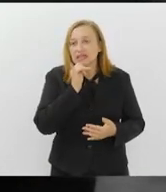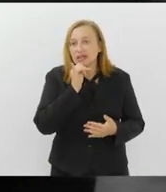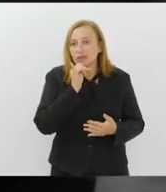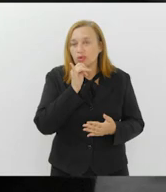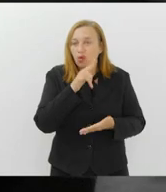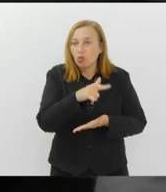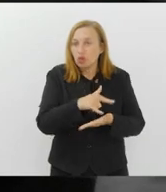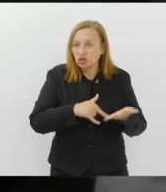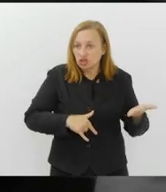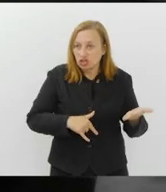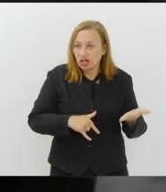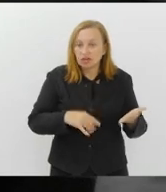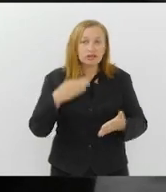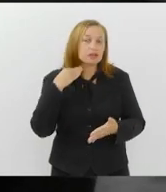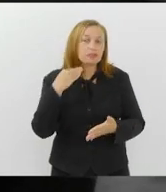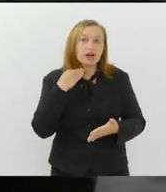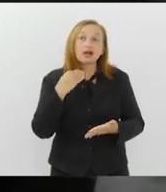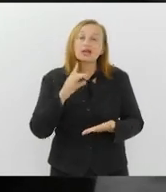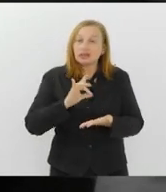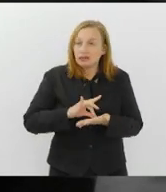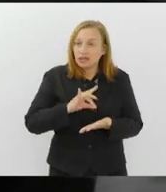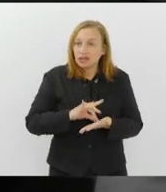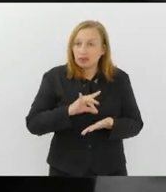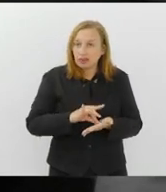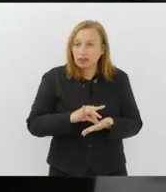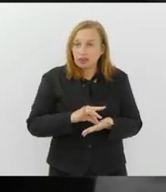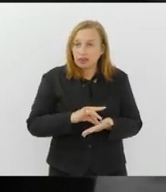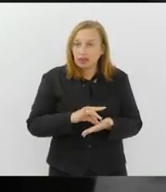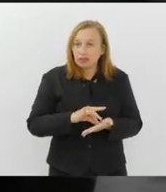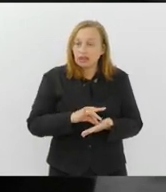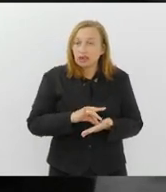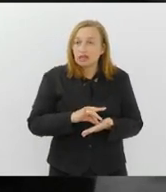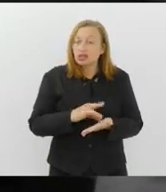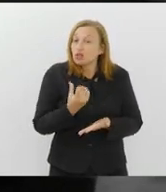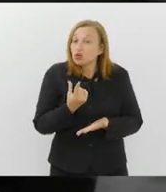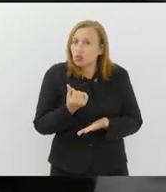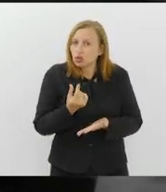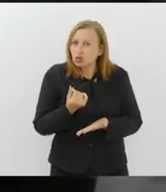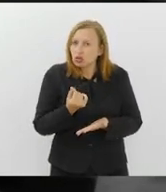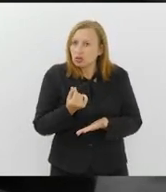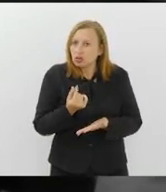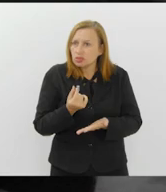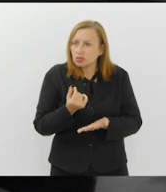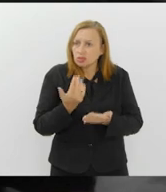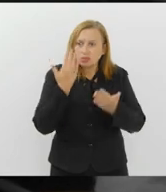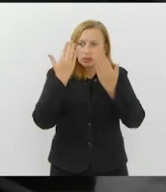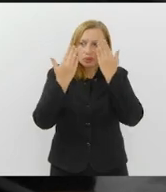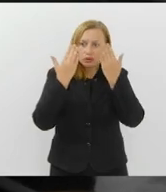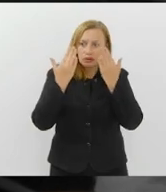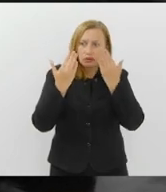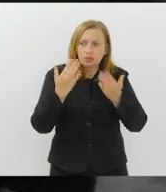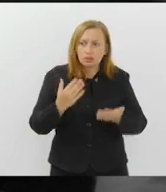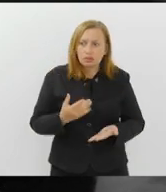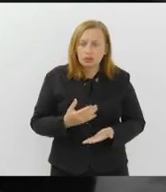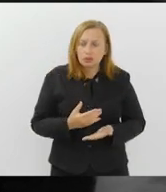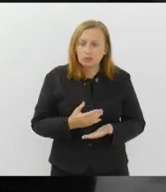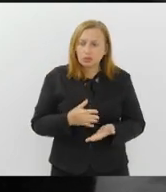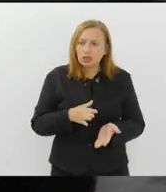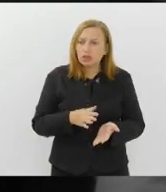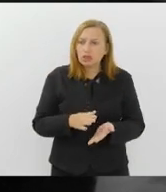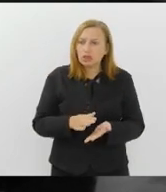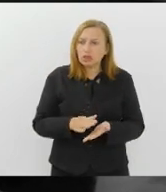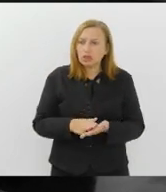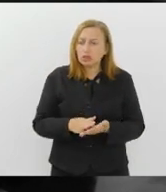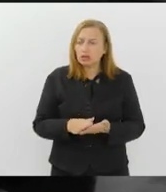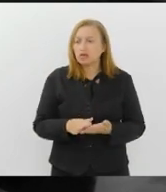para comprovar se realmente o dinheiro da terapia saiu daquela conta da família. Isso é um absurdo, e eles não pagam o reembolso enquanto